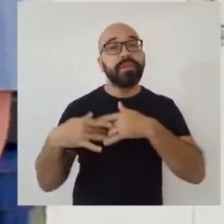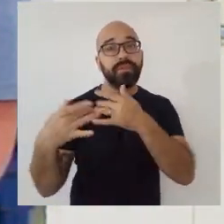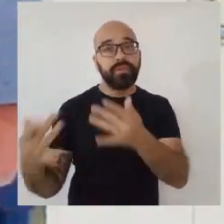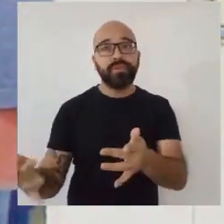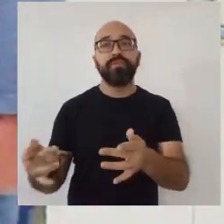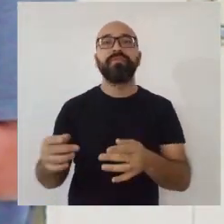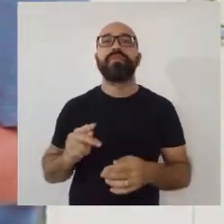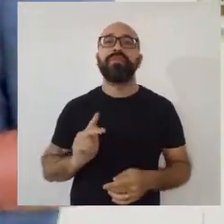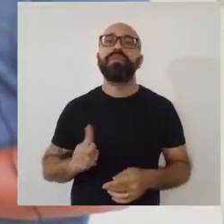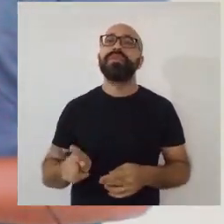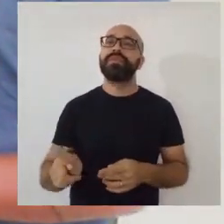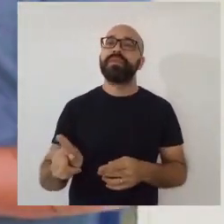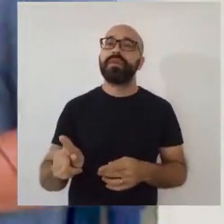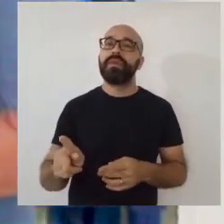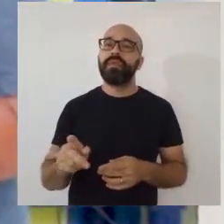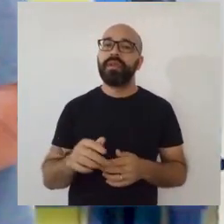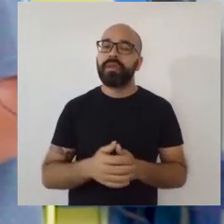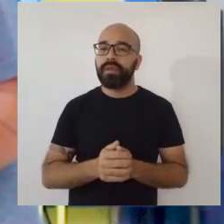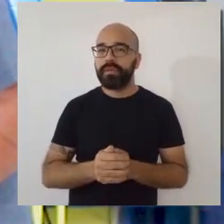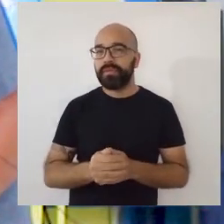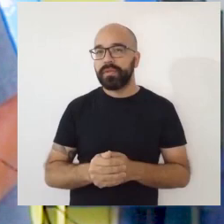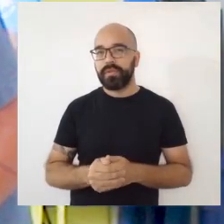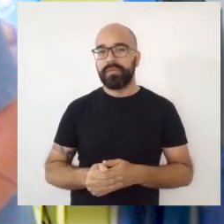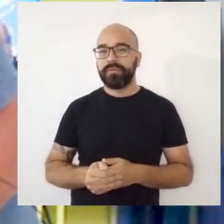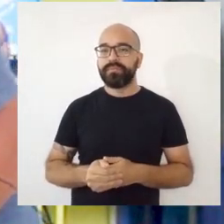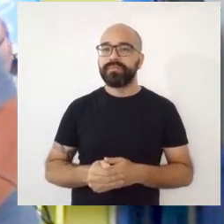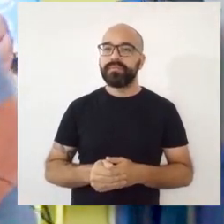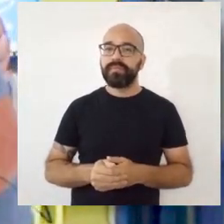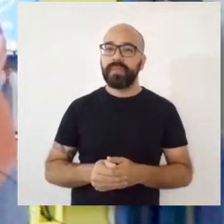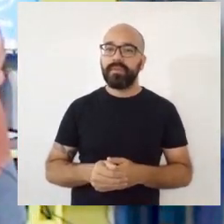Deixa a vida te surpreender. Obrigado.